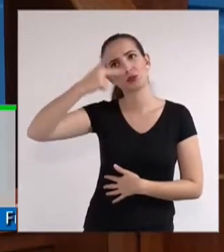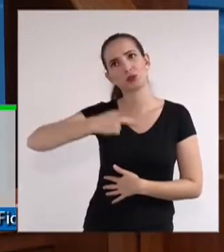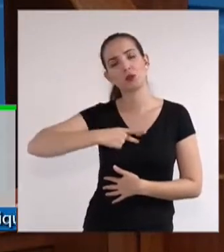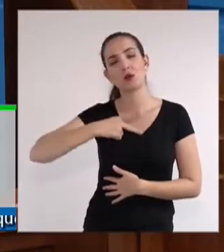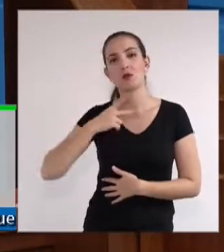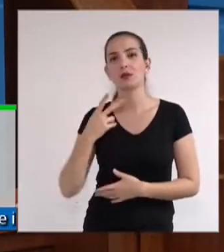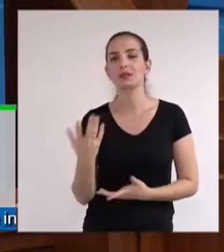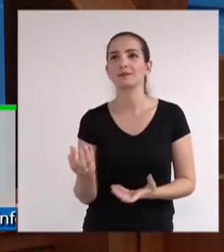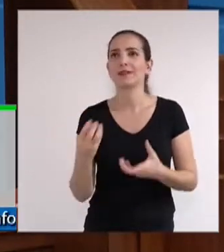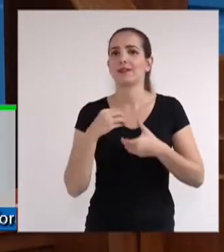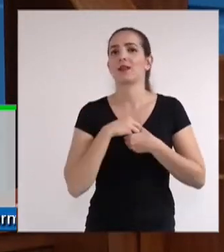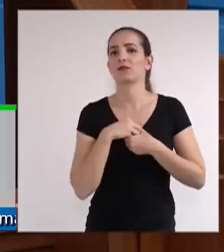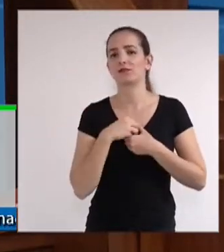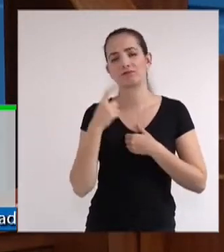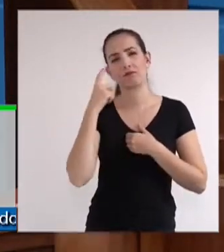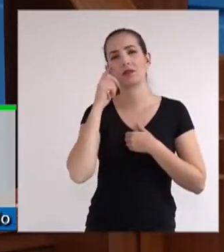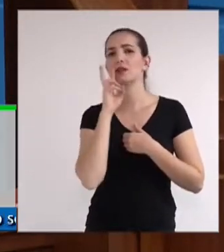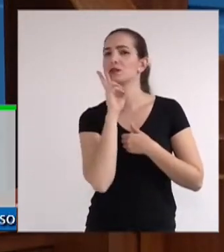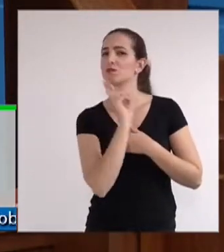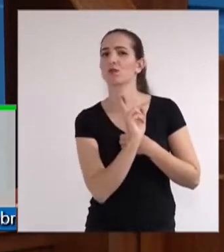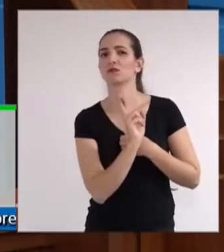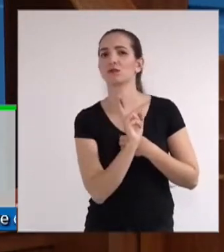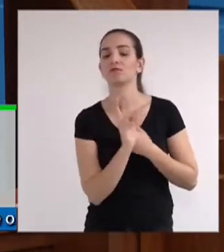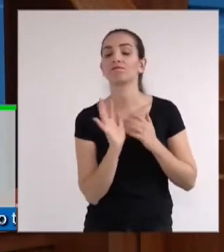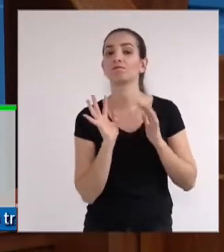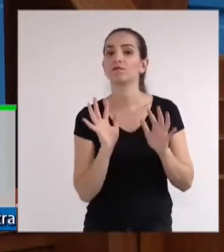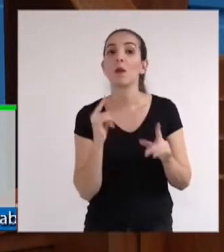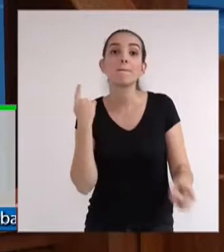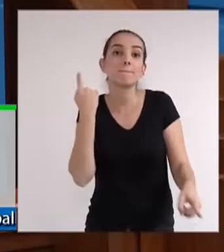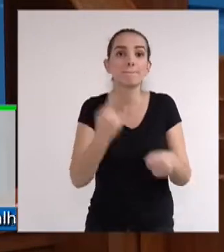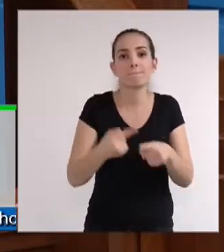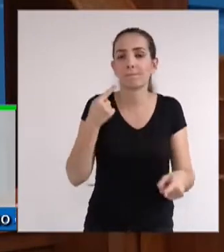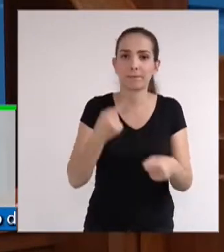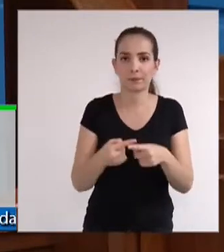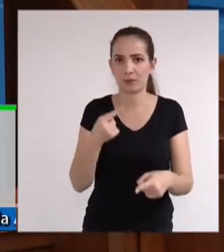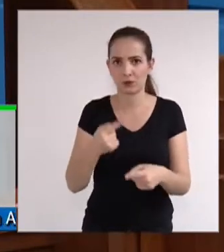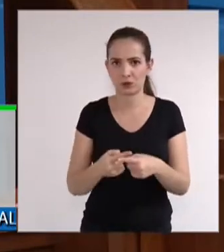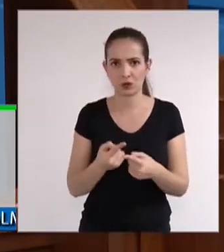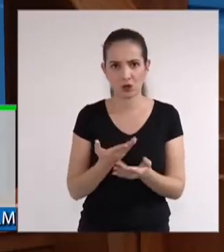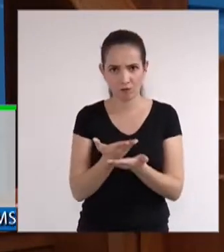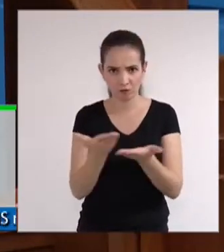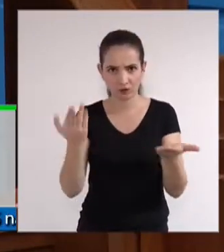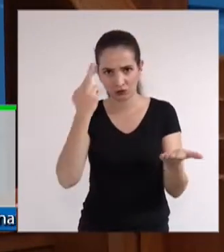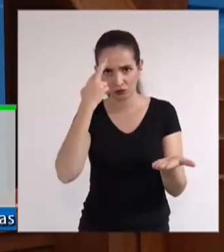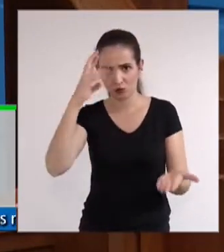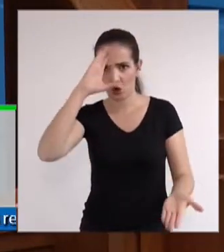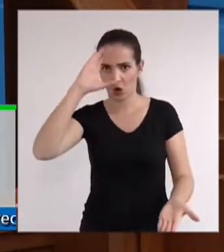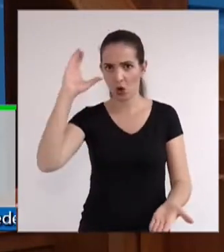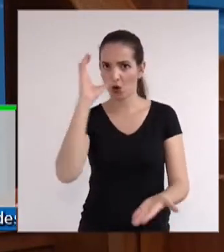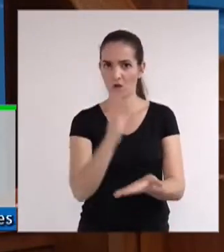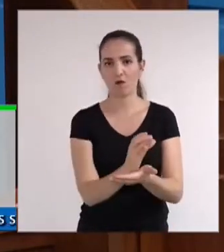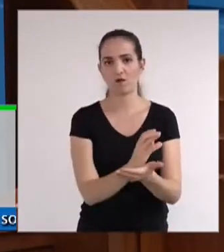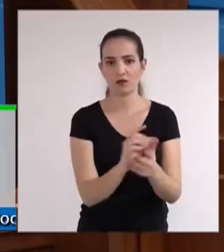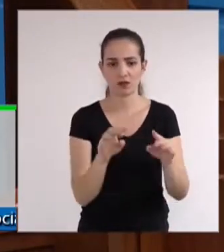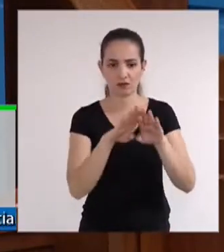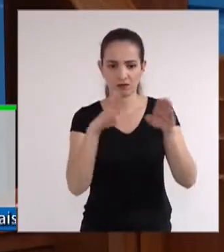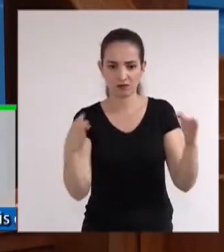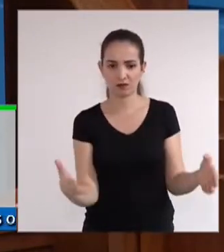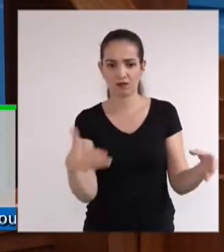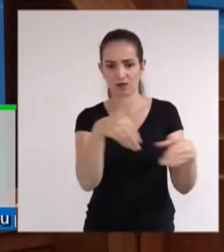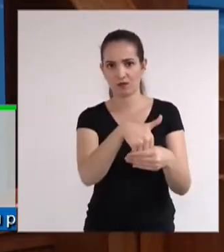Respondam a si mesmos. Por que os senhores confiam na urna